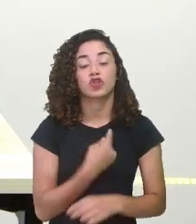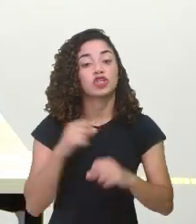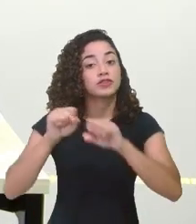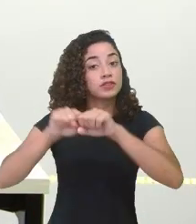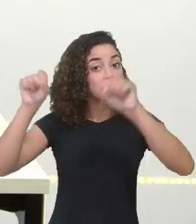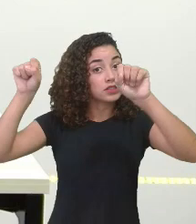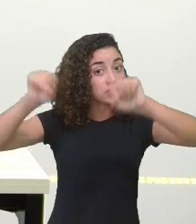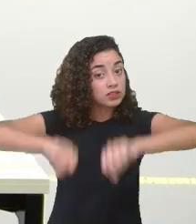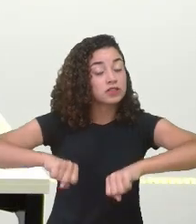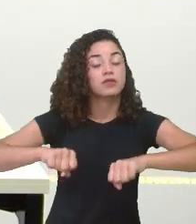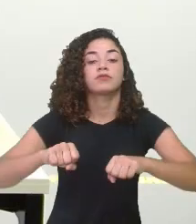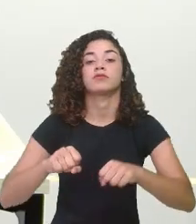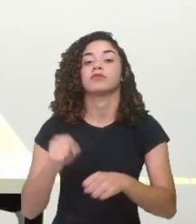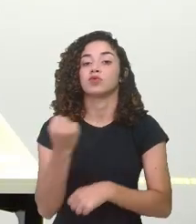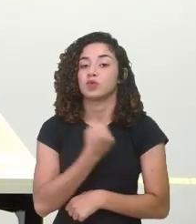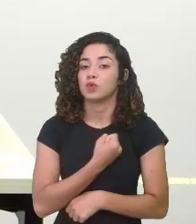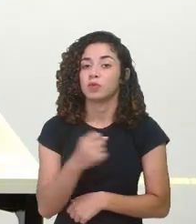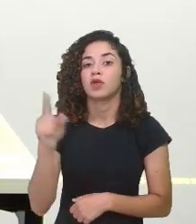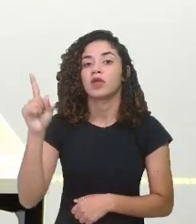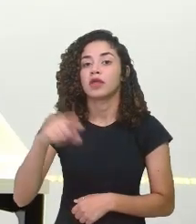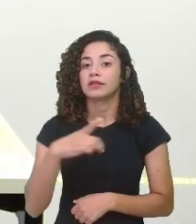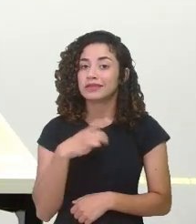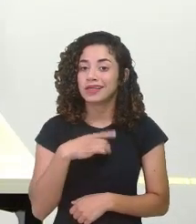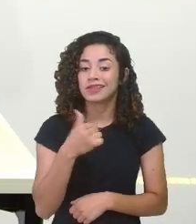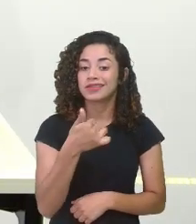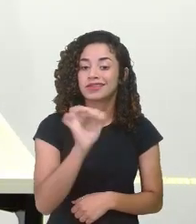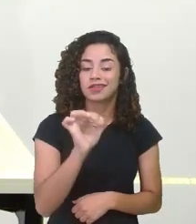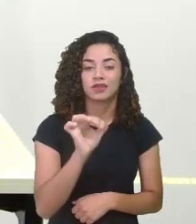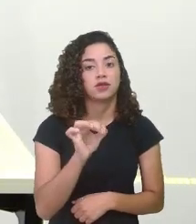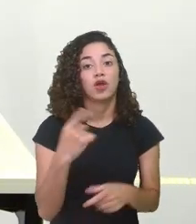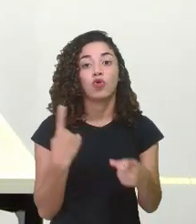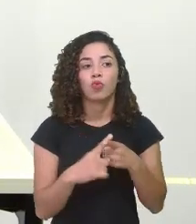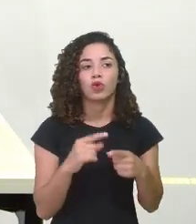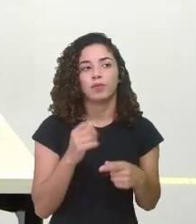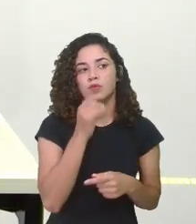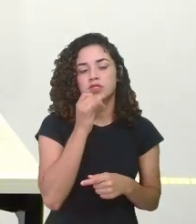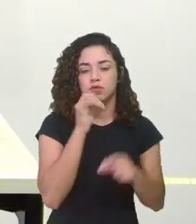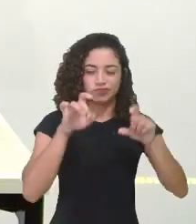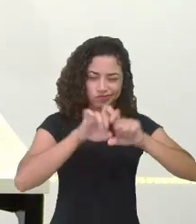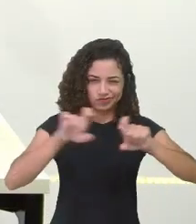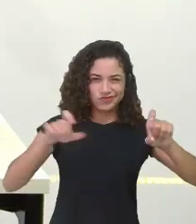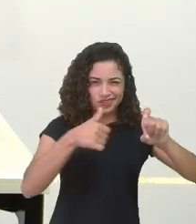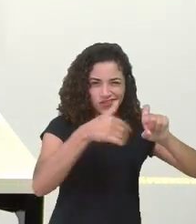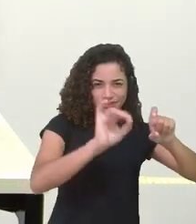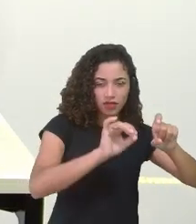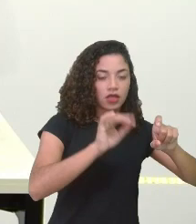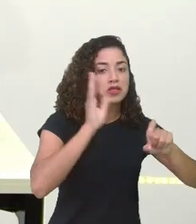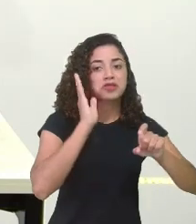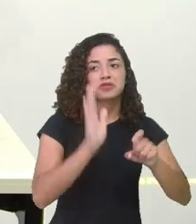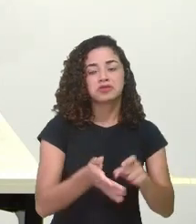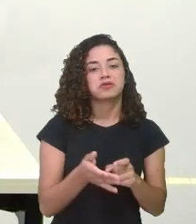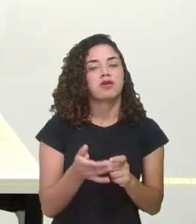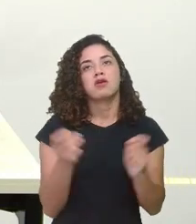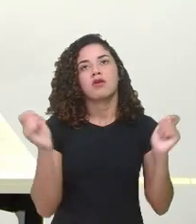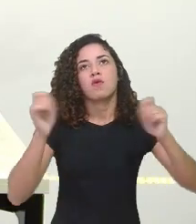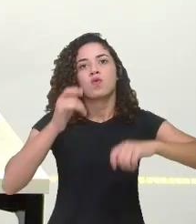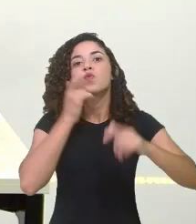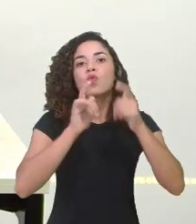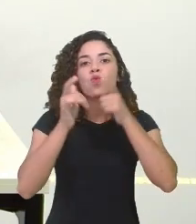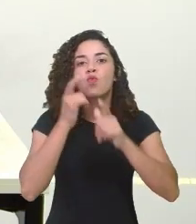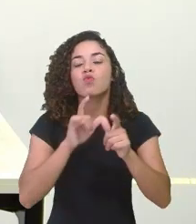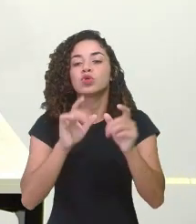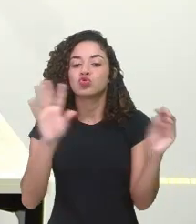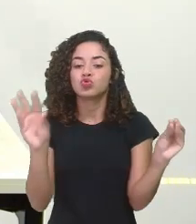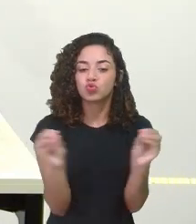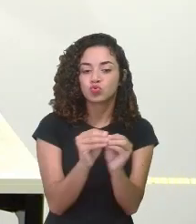de numeração decimal é base 10, porque com esses 10 algarismos eu posso formar qualquer outro número. Olha que